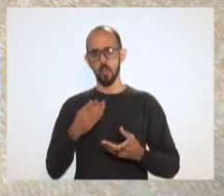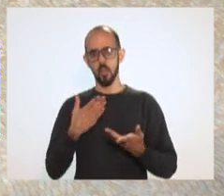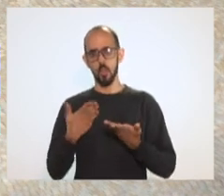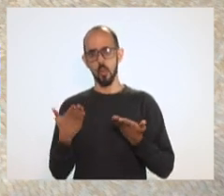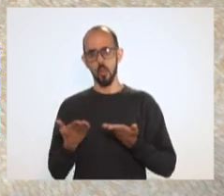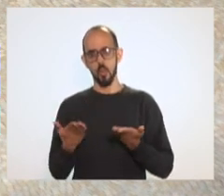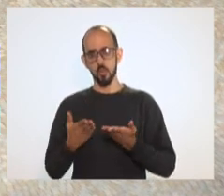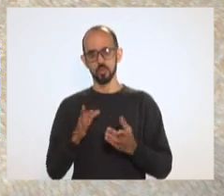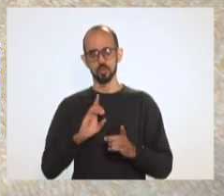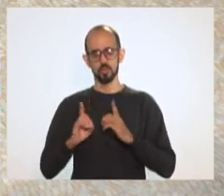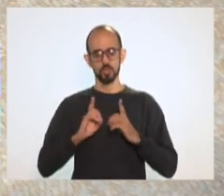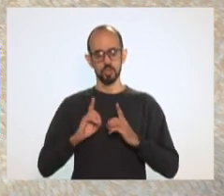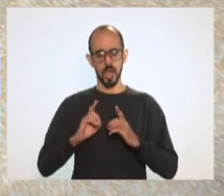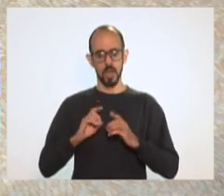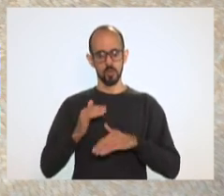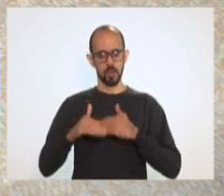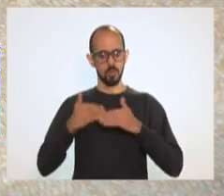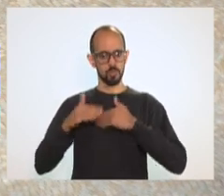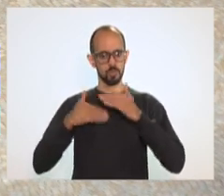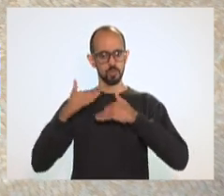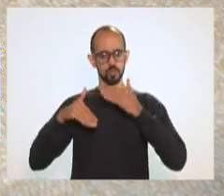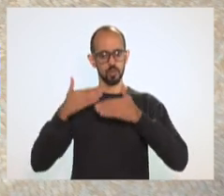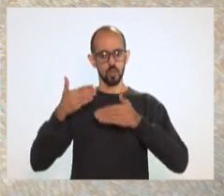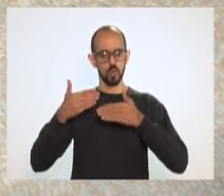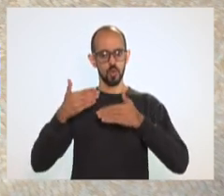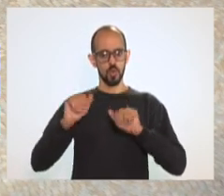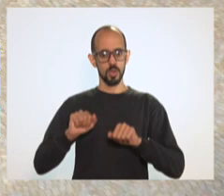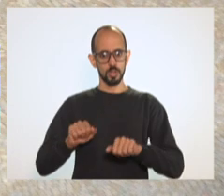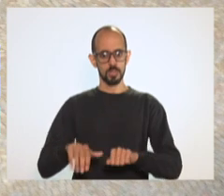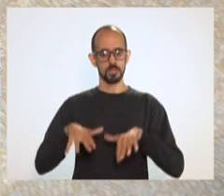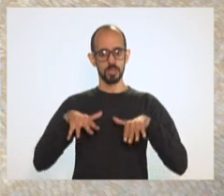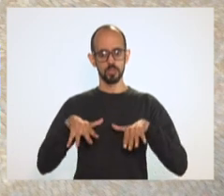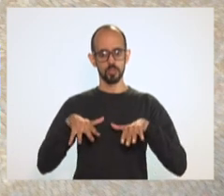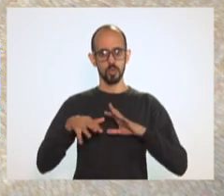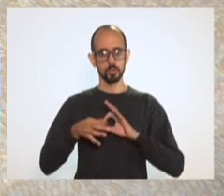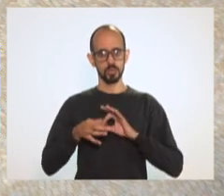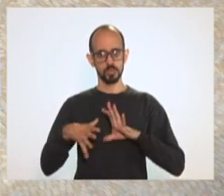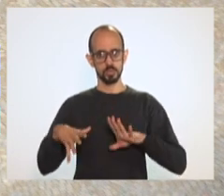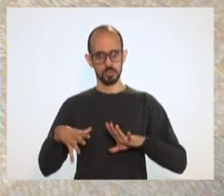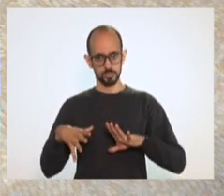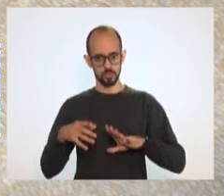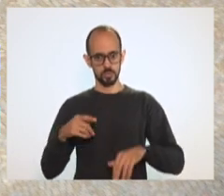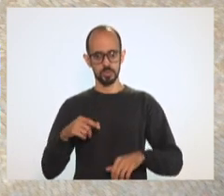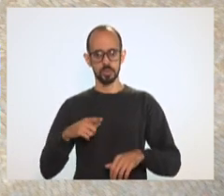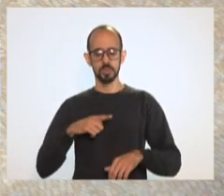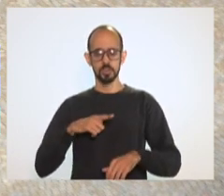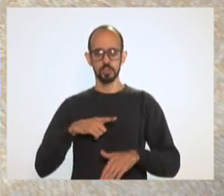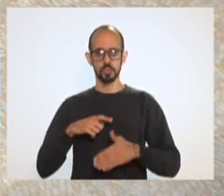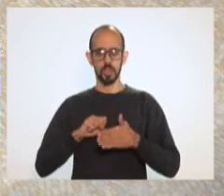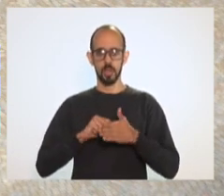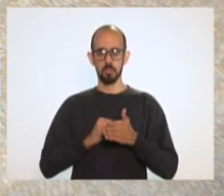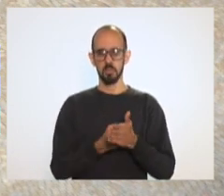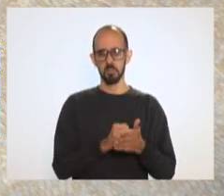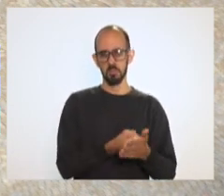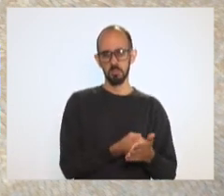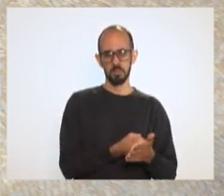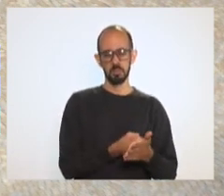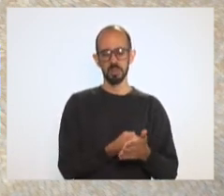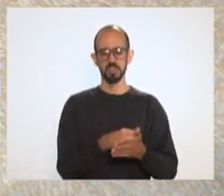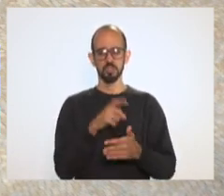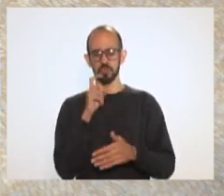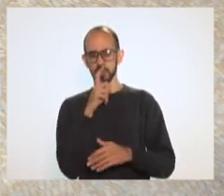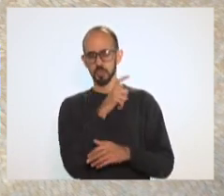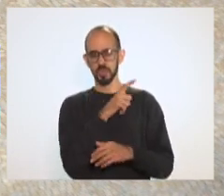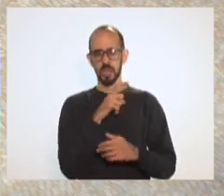avançou e as questões burocráticas que tinham que estavam impedindo questões importantes que